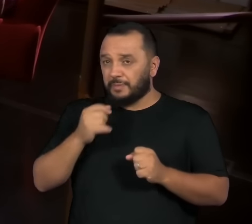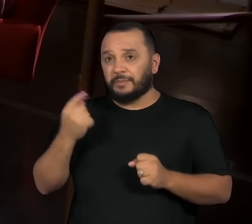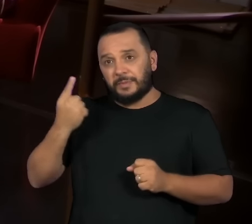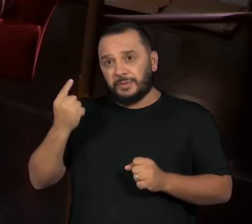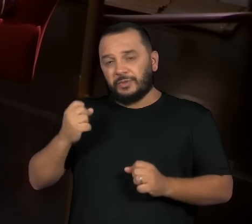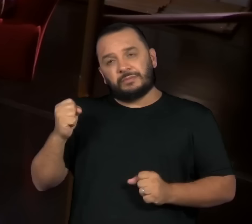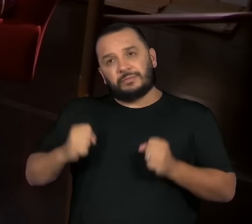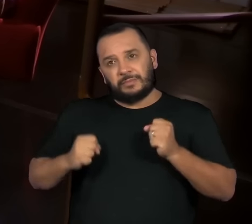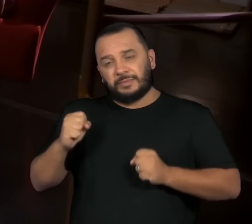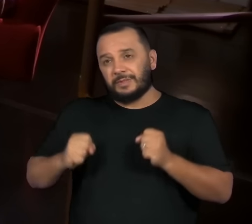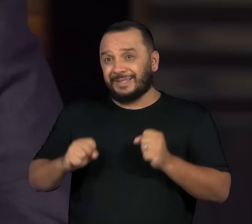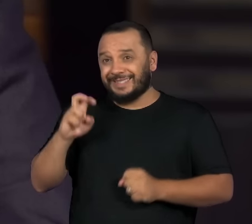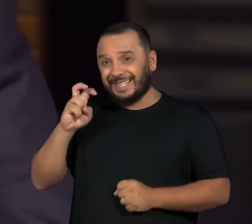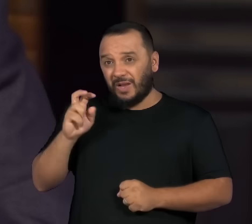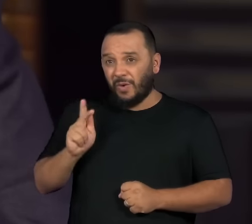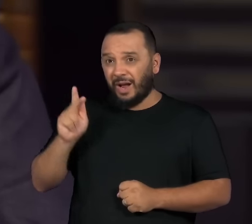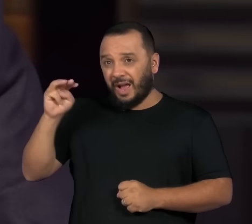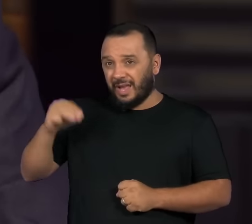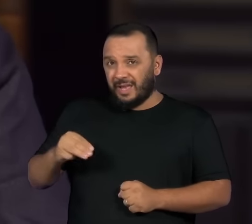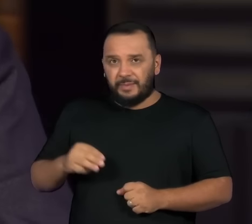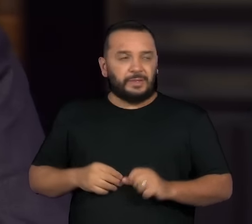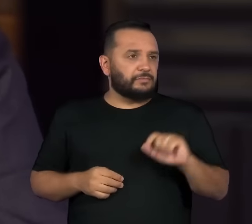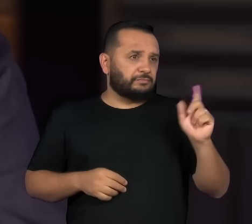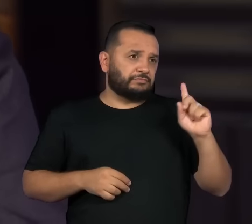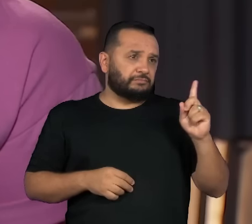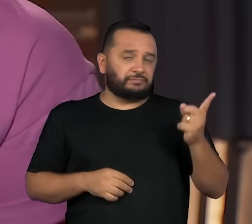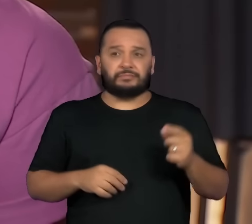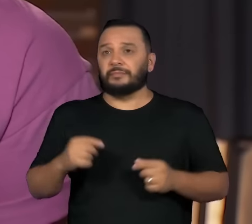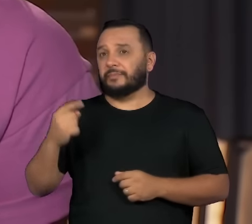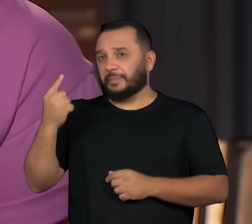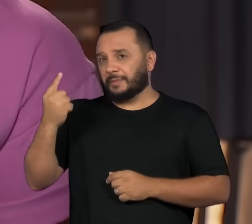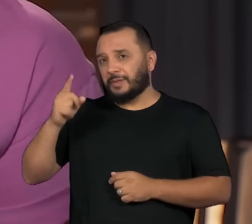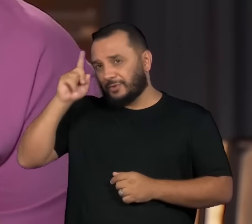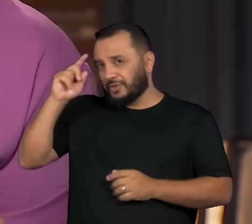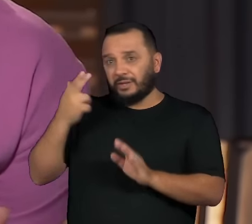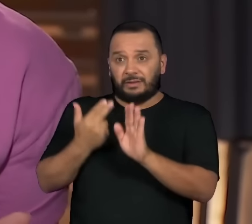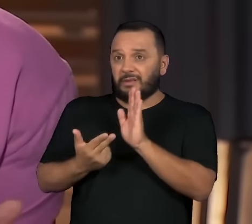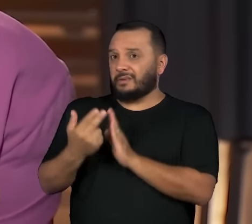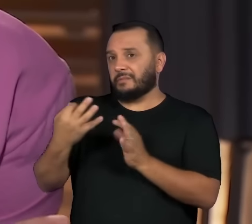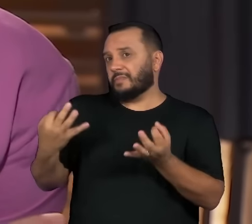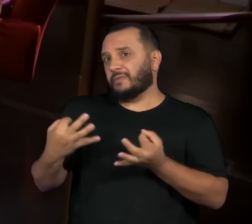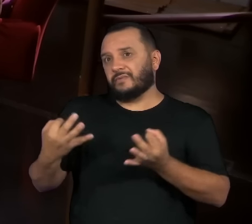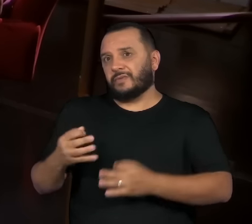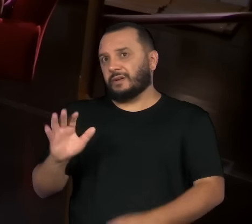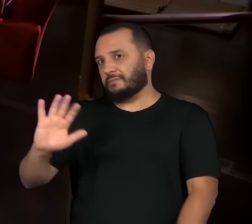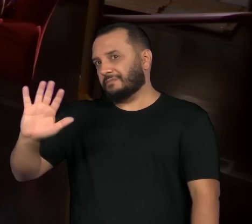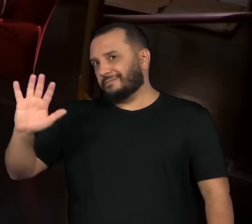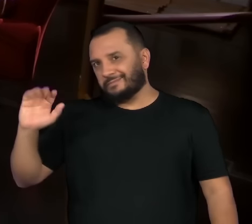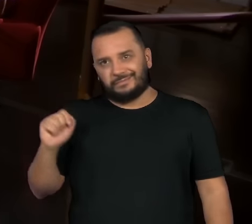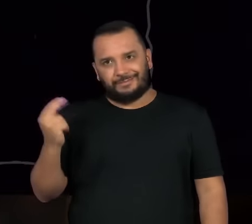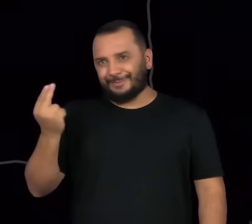correr os 5 quilômetros? Não. Não, primeiro dia você não vai fazer uma tirinha de laerte.